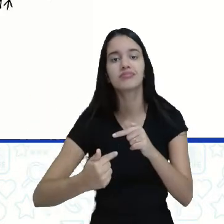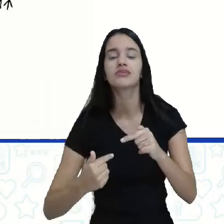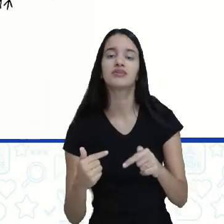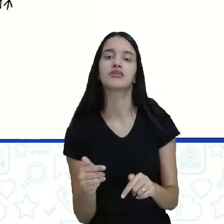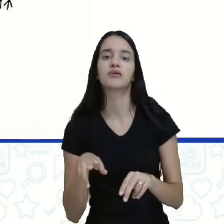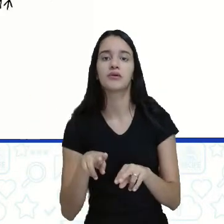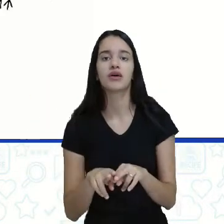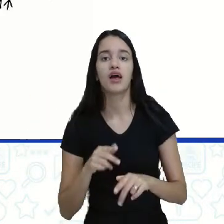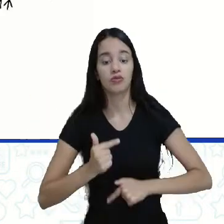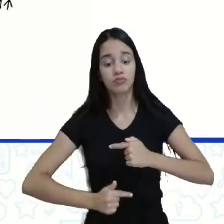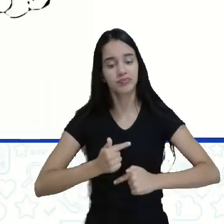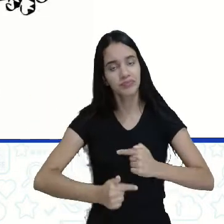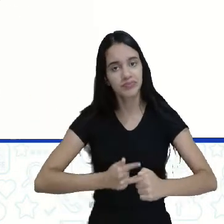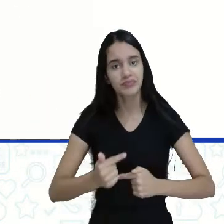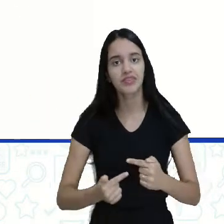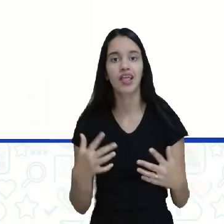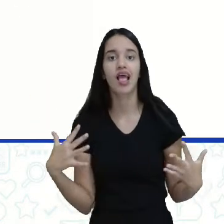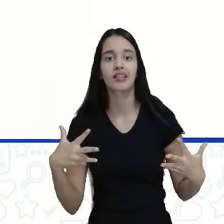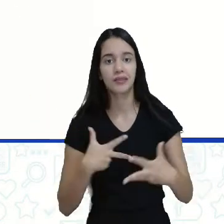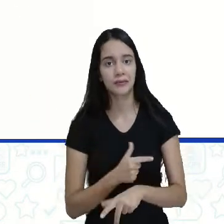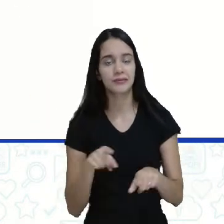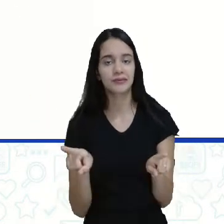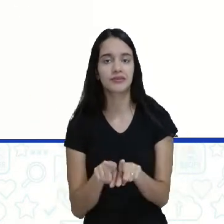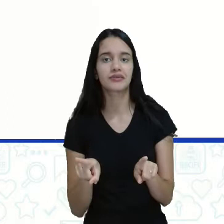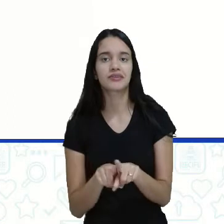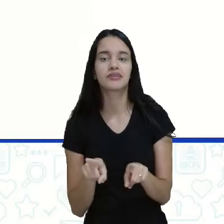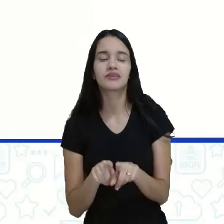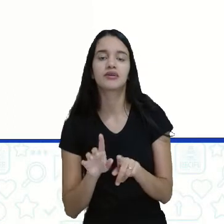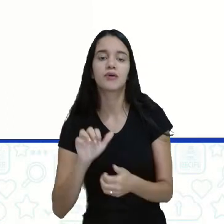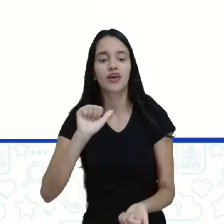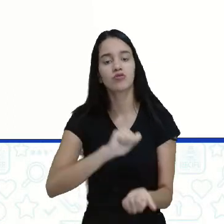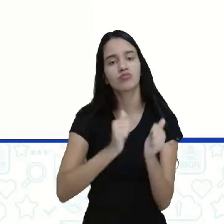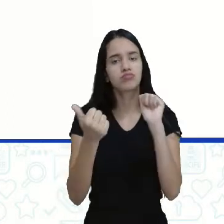é aí que entra a seleção natural, removendo os indivíduos pouco